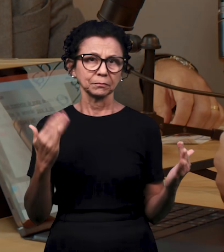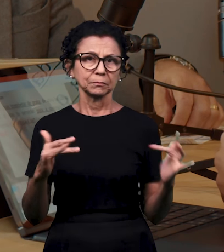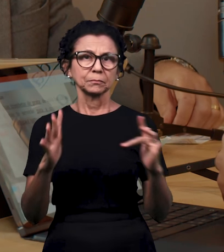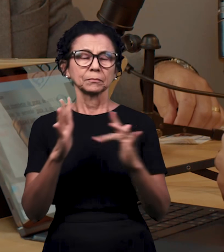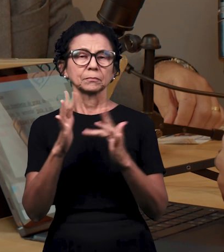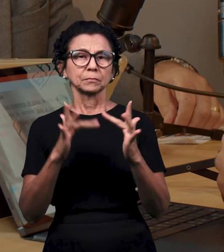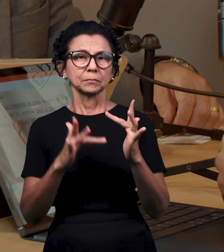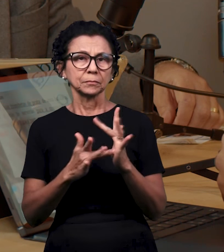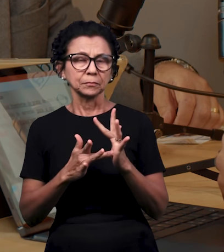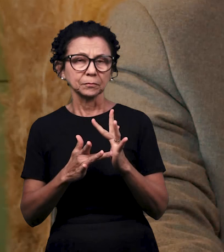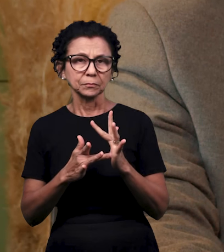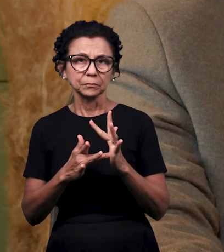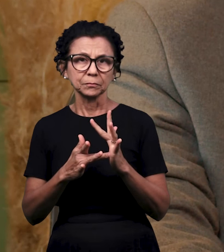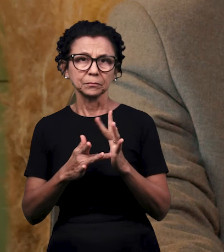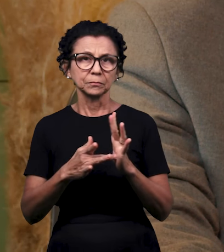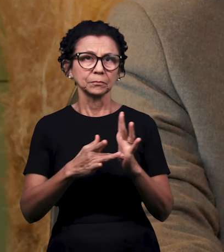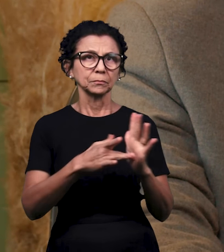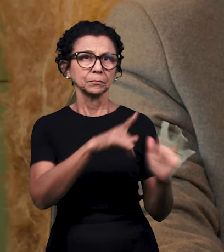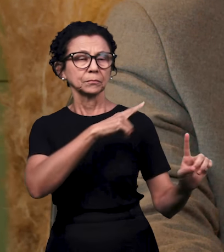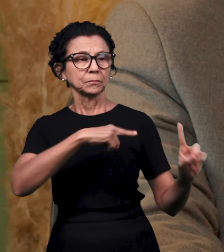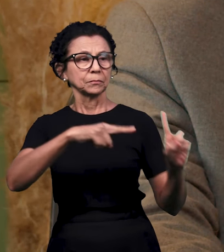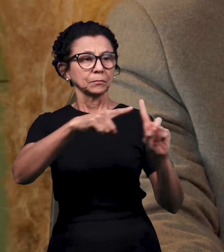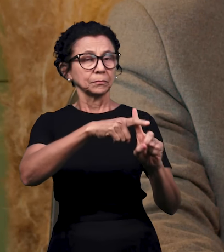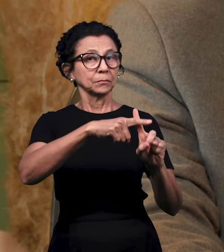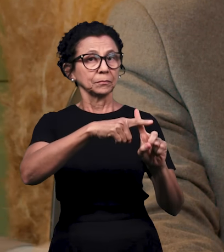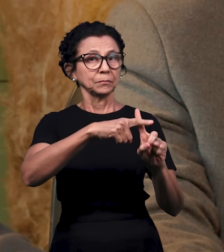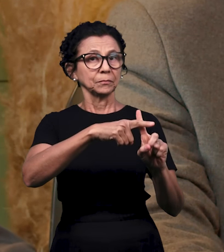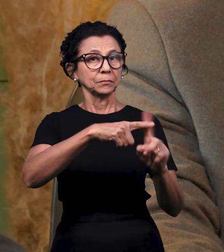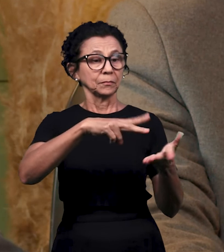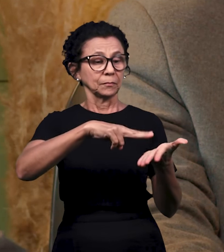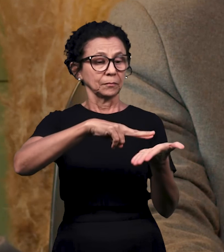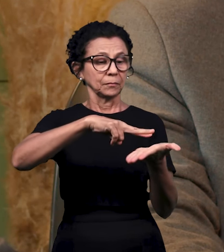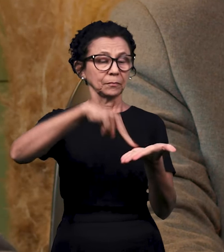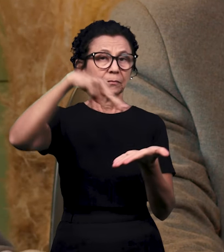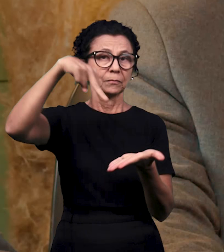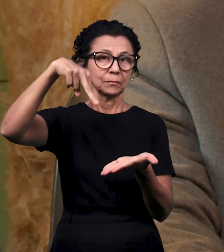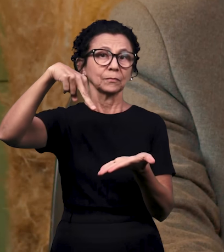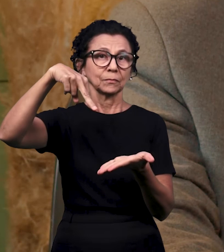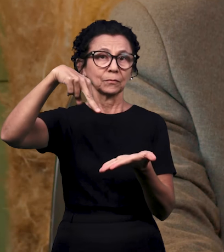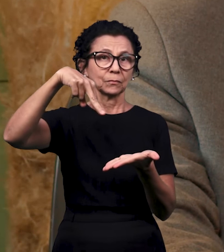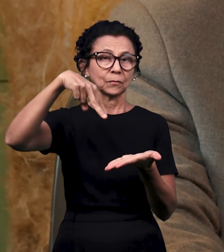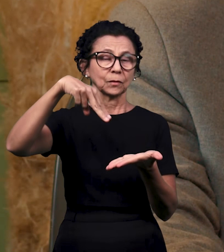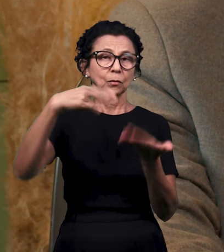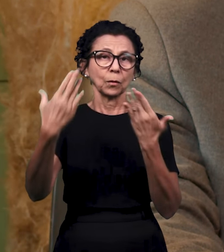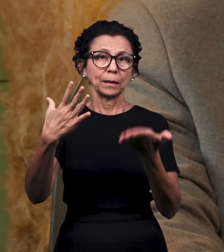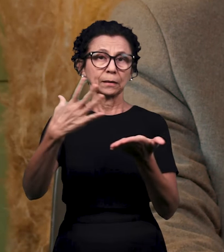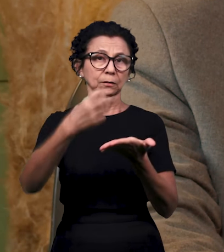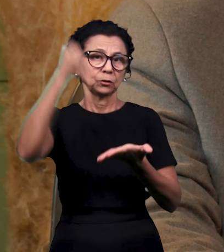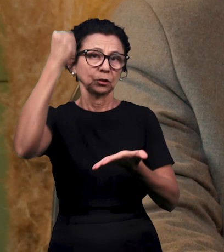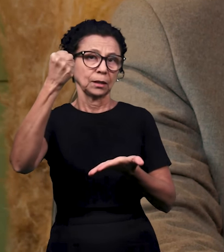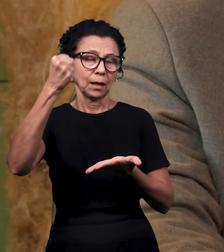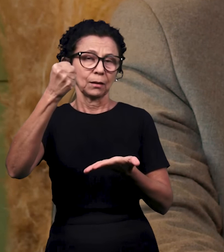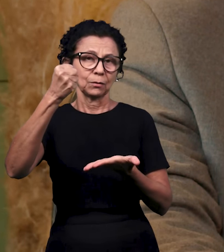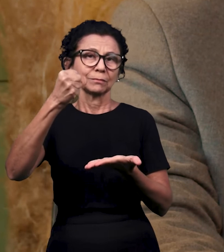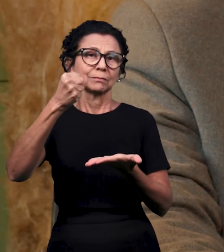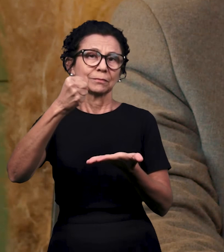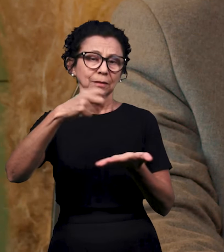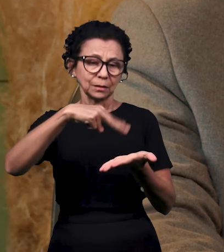terra. Isso mesmo. Em ressurreição, na sua ressurreição, né? e ele foi apresentado perante o